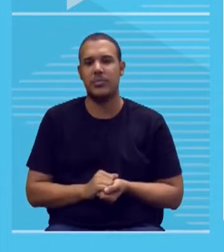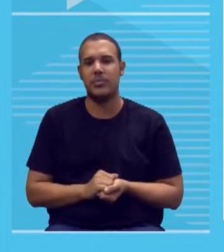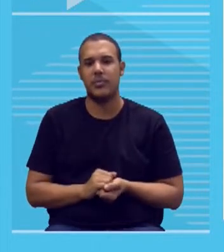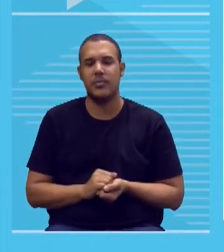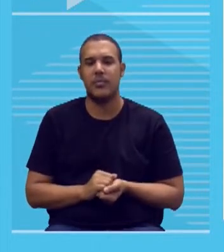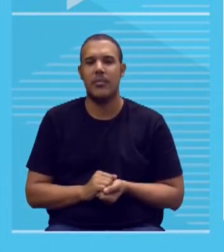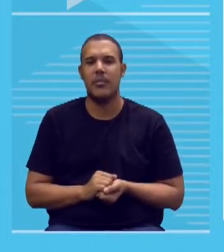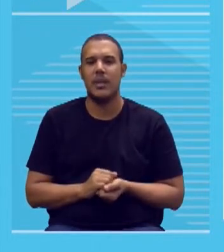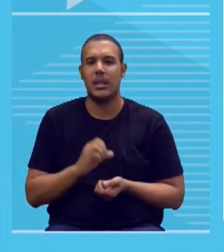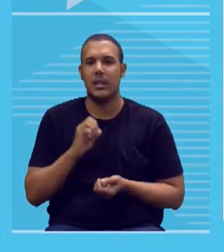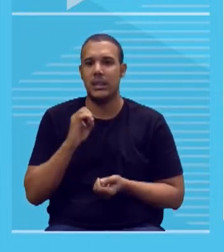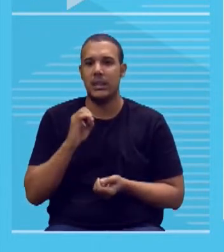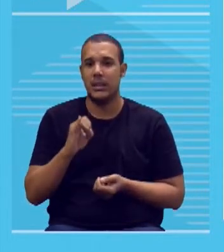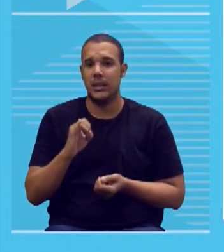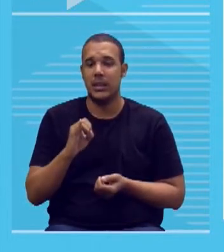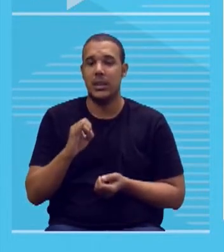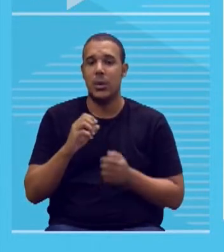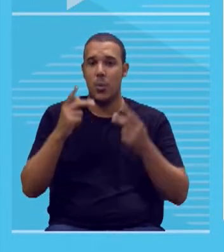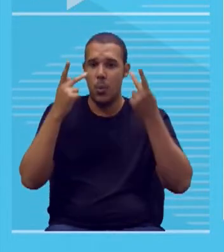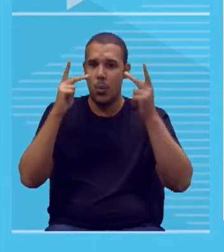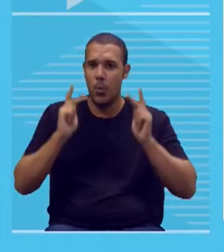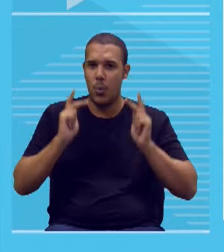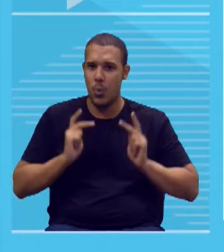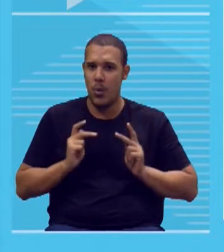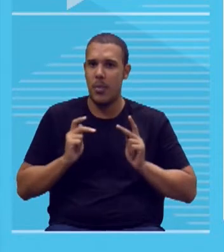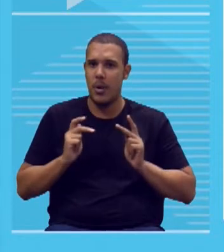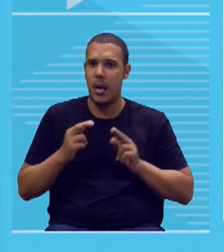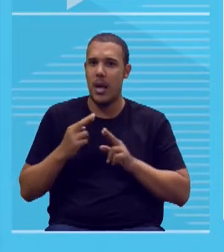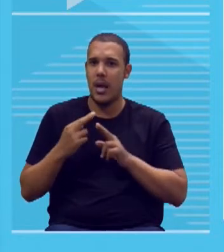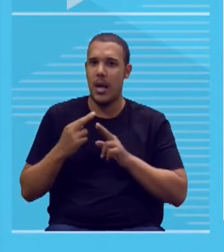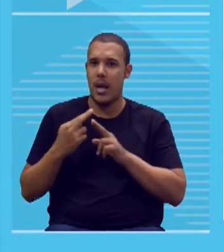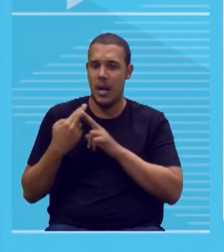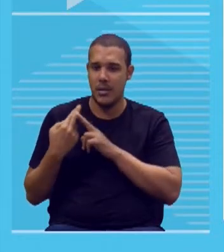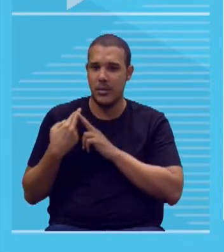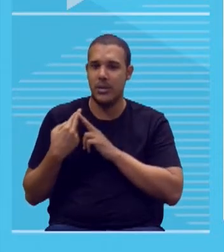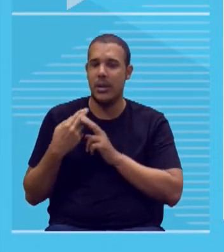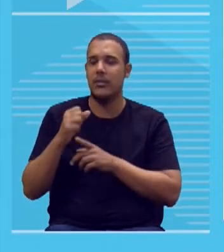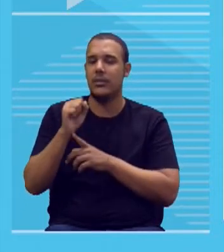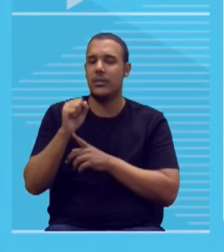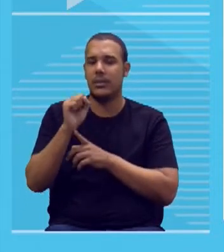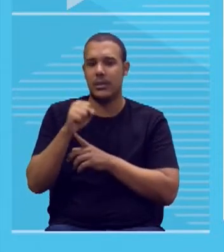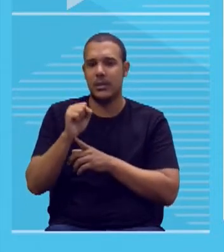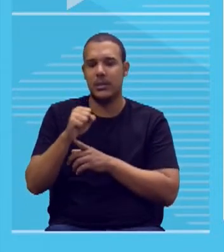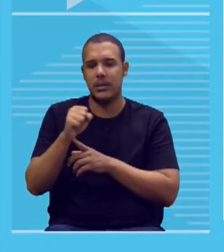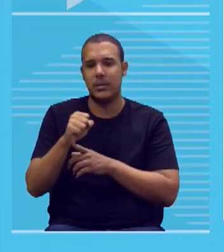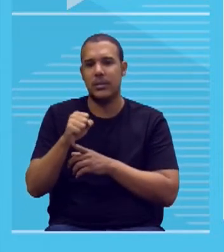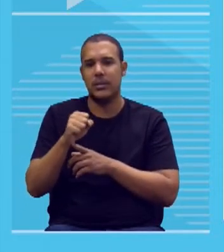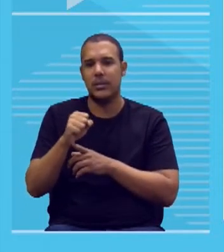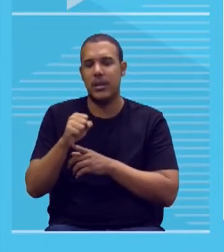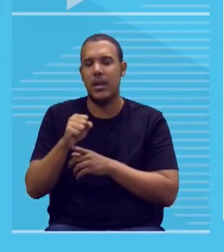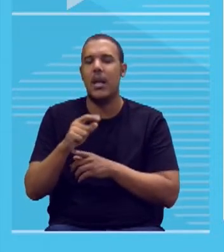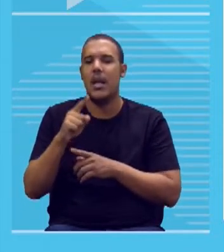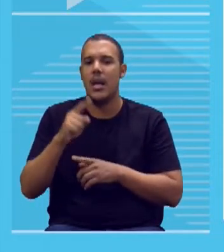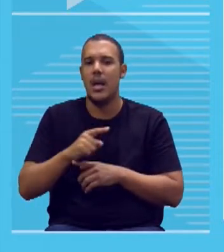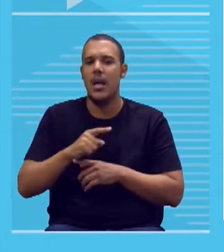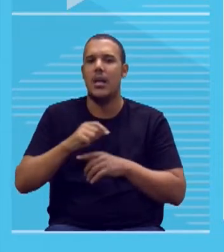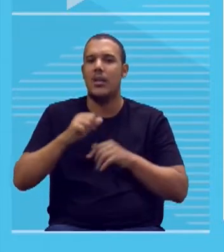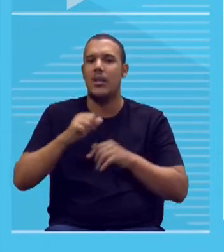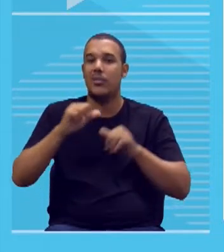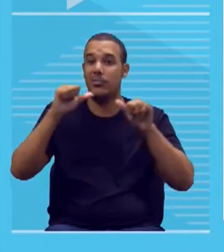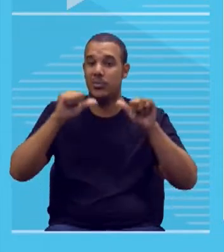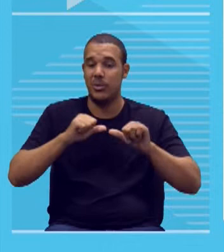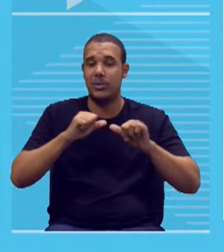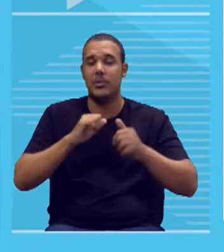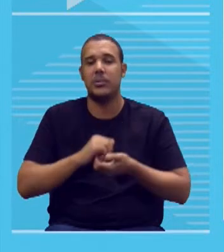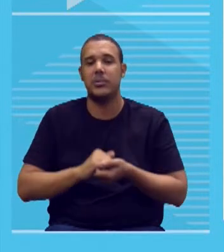homem foram responsável pelo processo de extinção sim é algo muito Rui